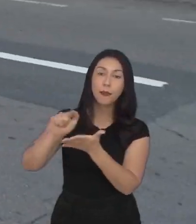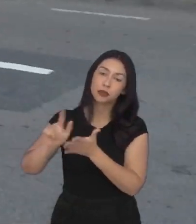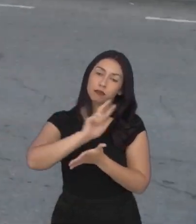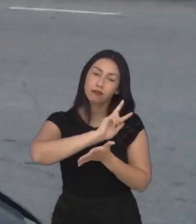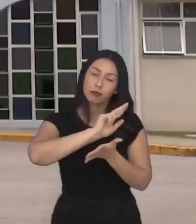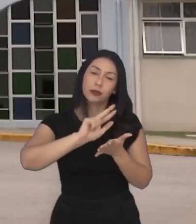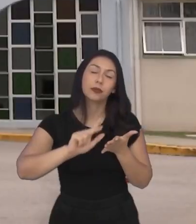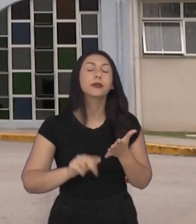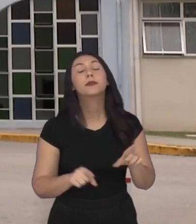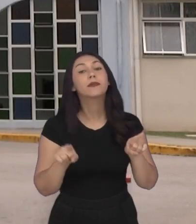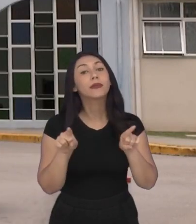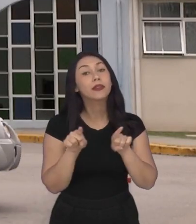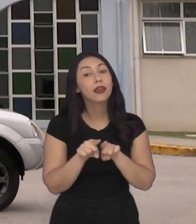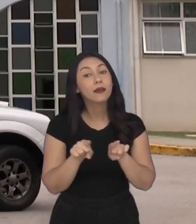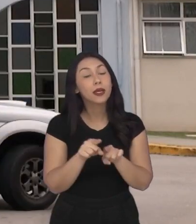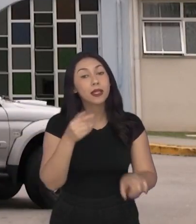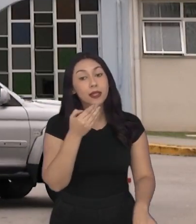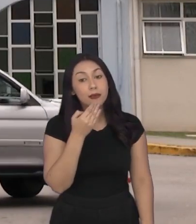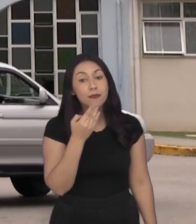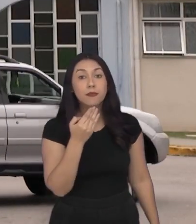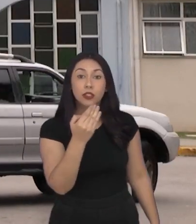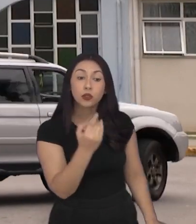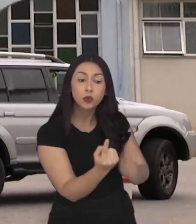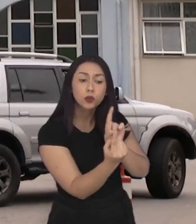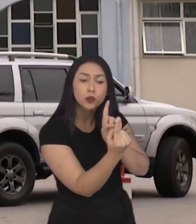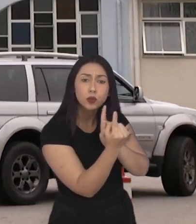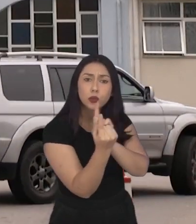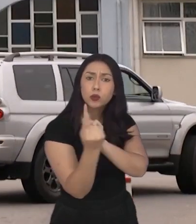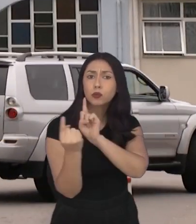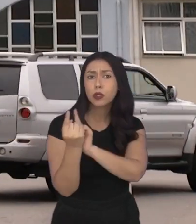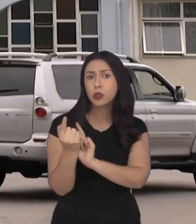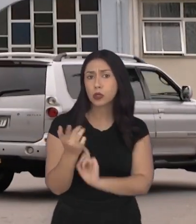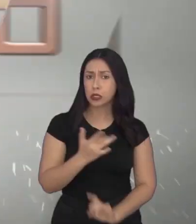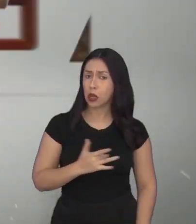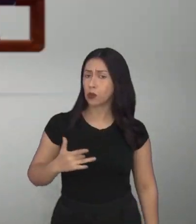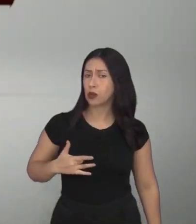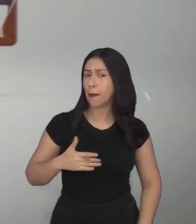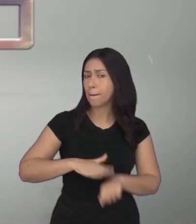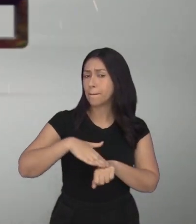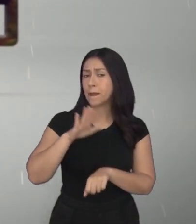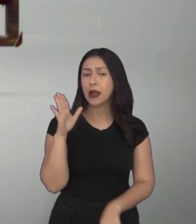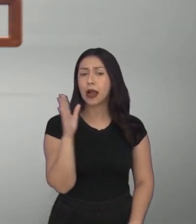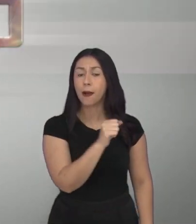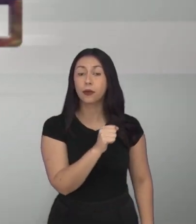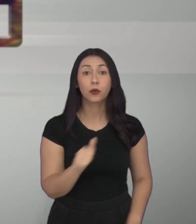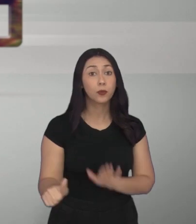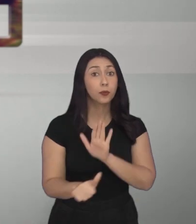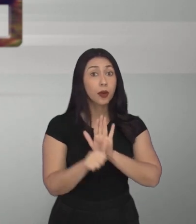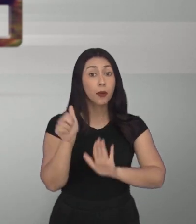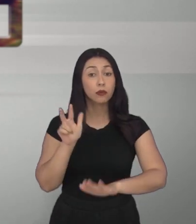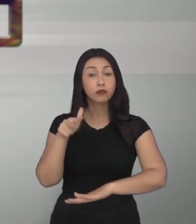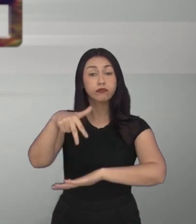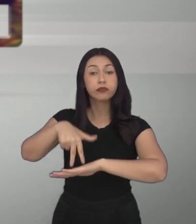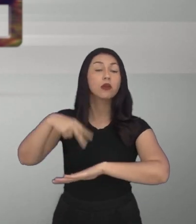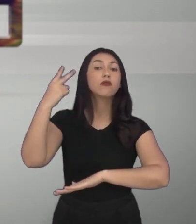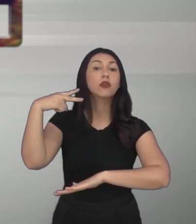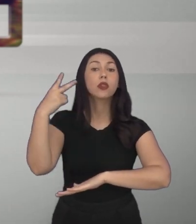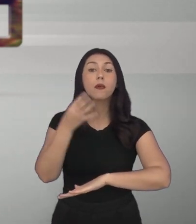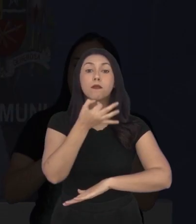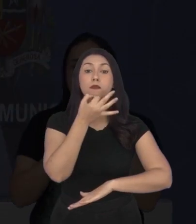virose, como também a gripe é uma virose, a Covid é uma virose, né? Mas ela é uma virose que tem a característica de